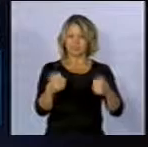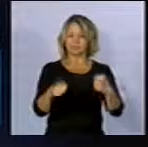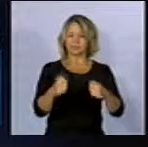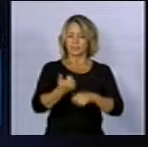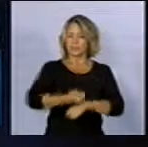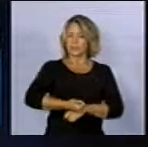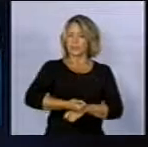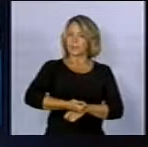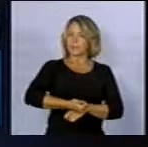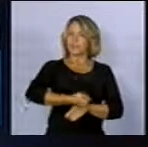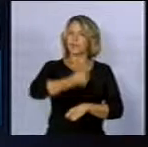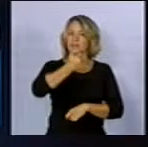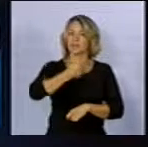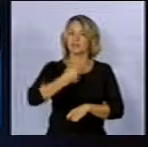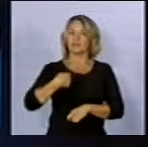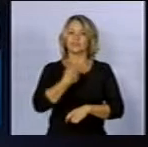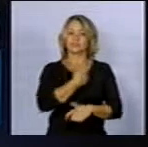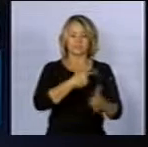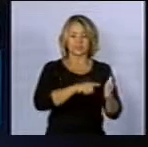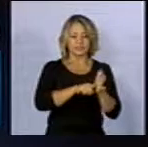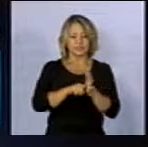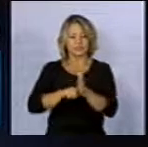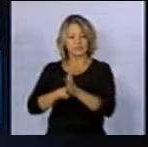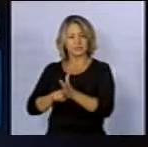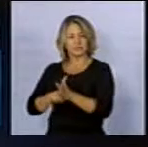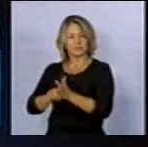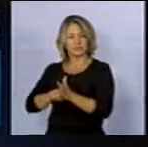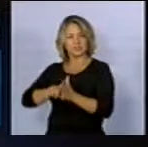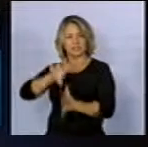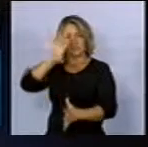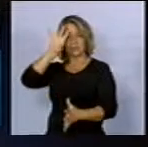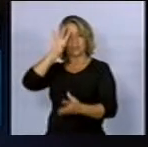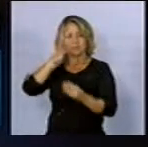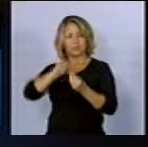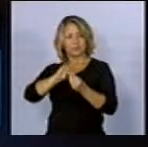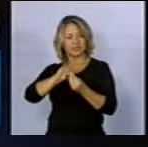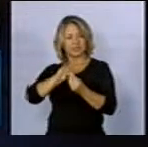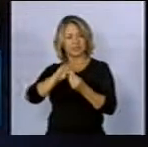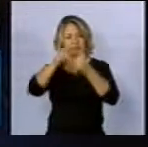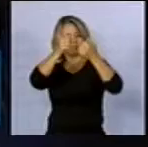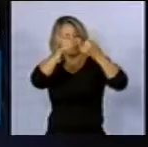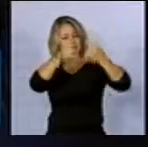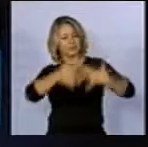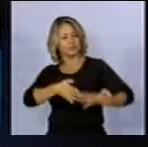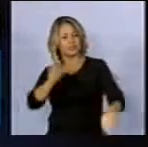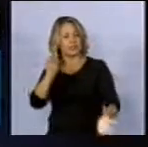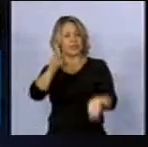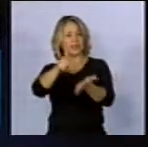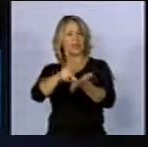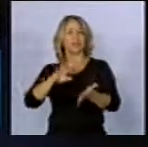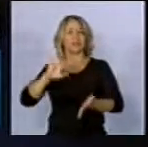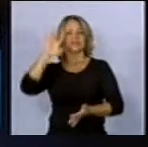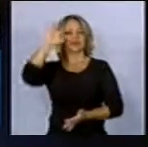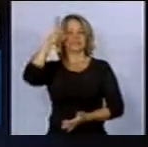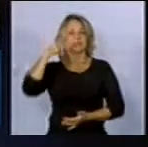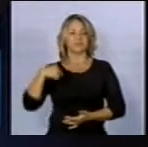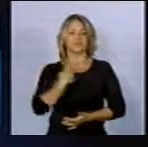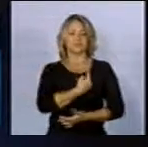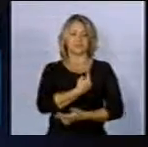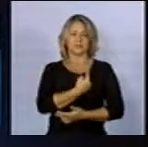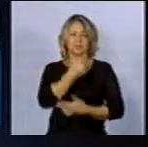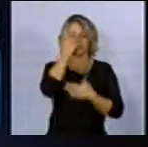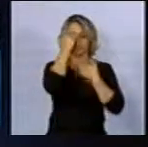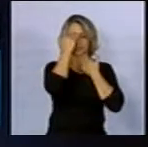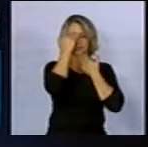melhorar as nossas pesquisas e fundamentar em dados reais as nossas decisões muito